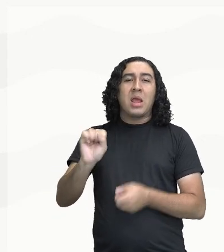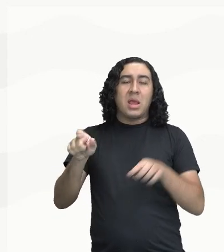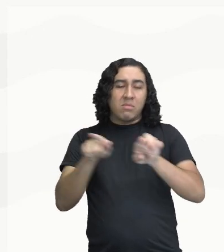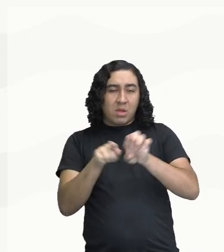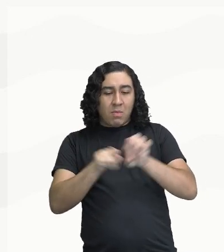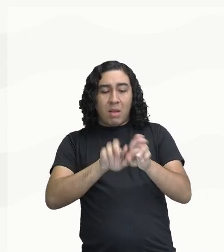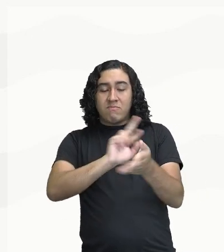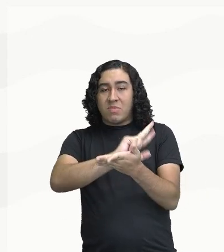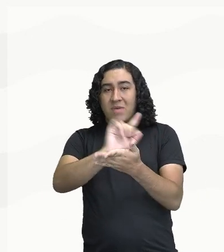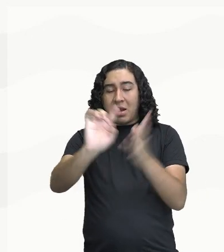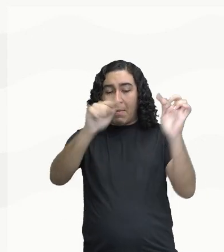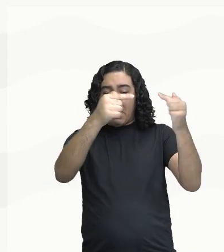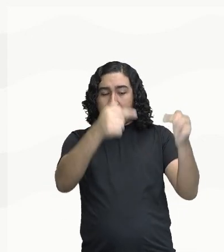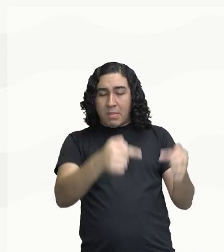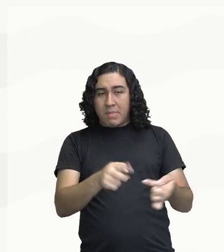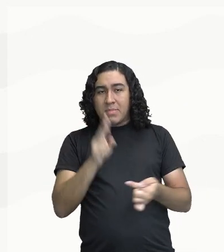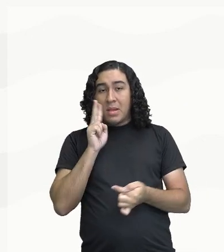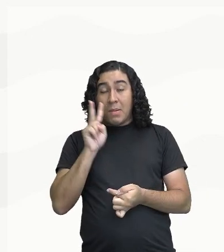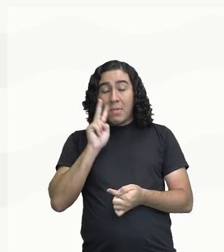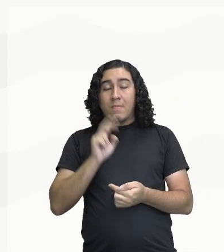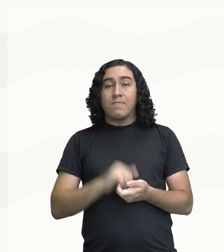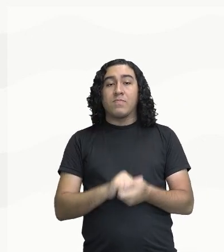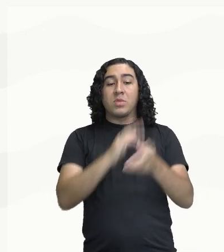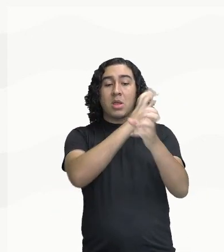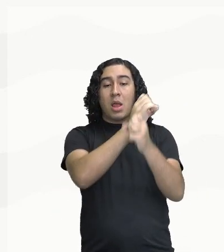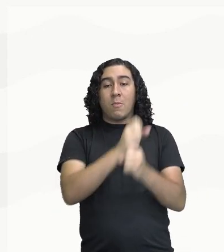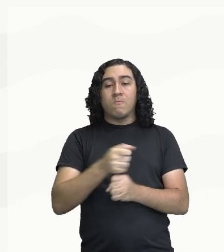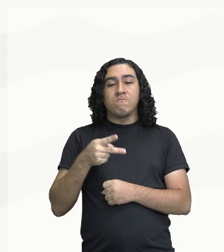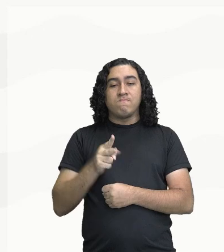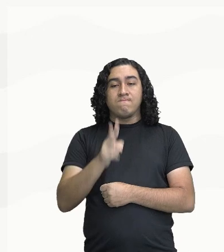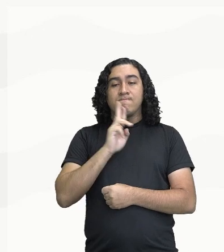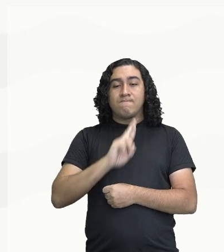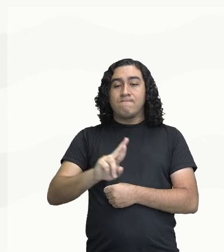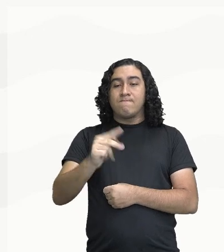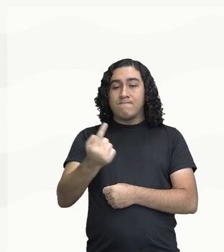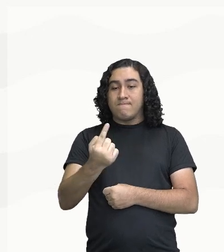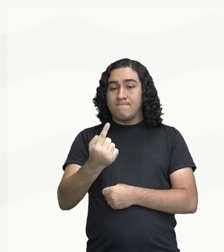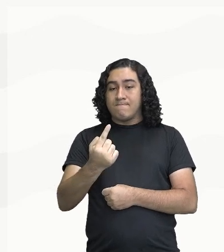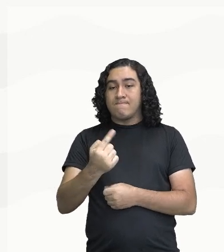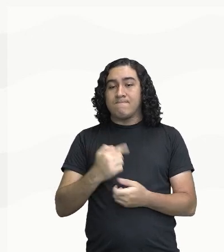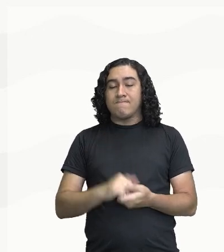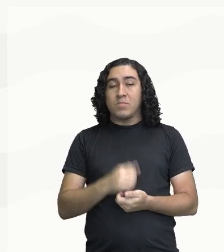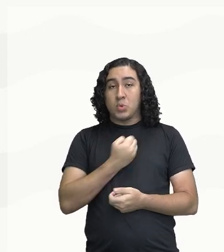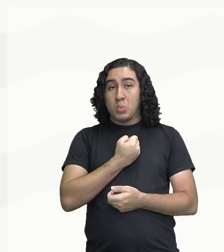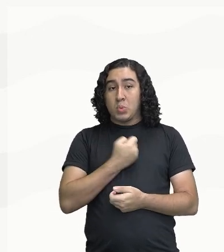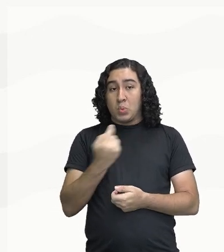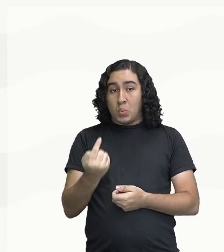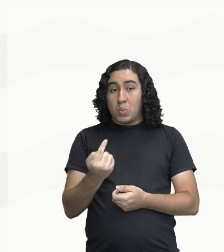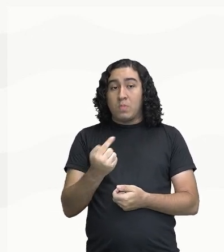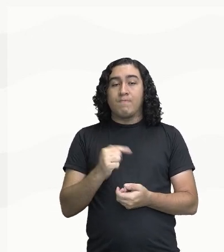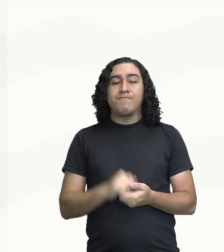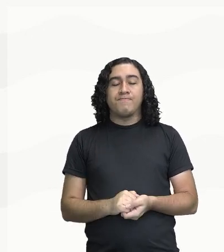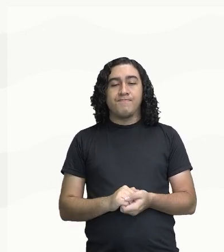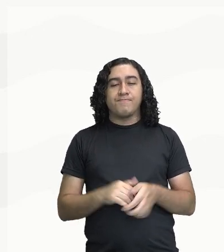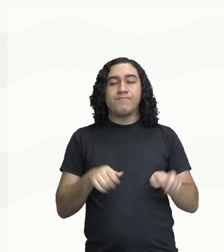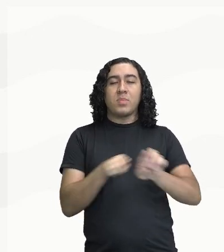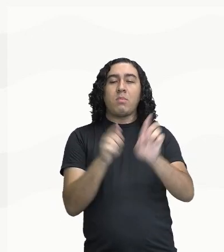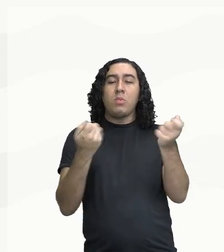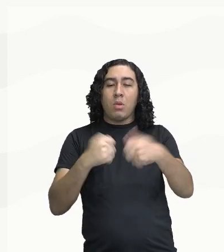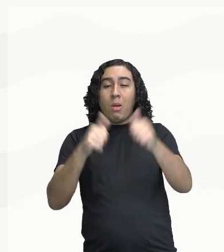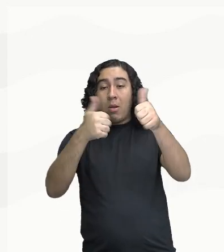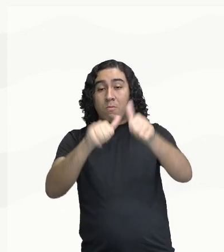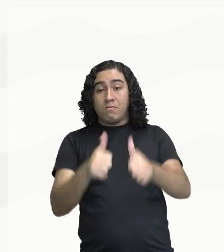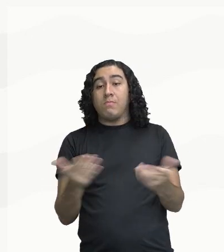casados, tá? Então, essa somatória vai ser igual a 1. E nós podemos